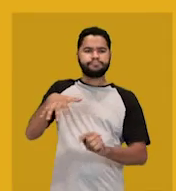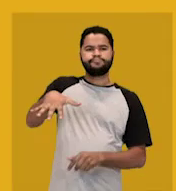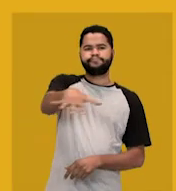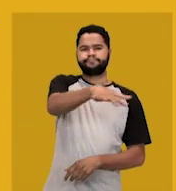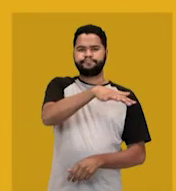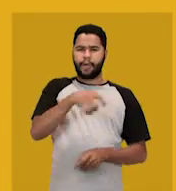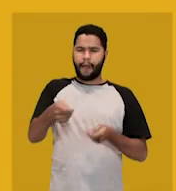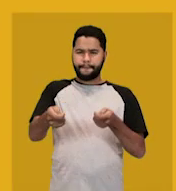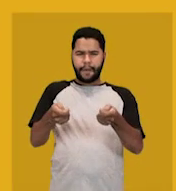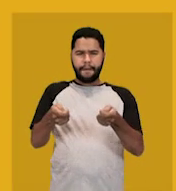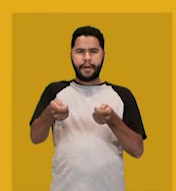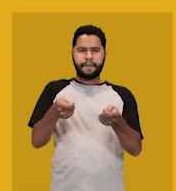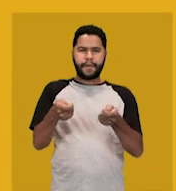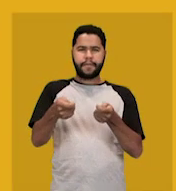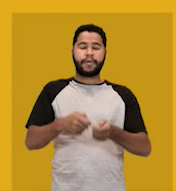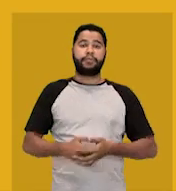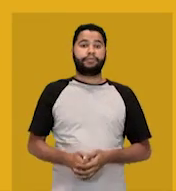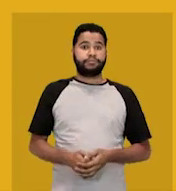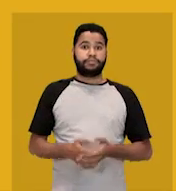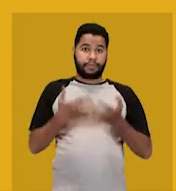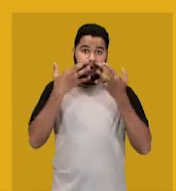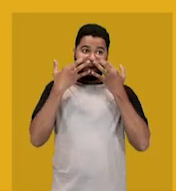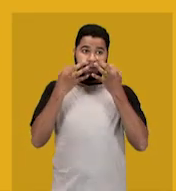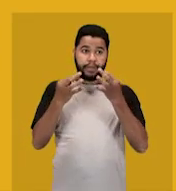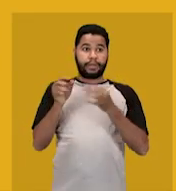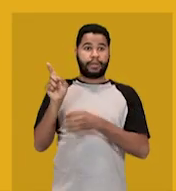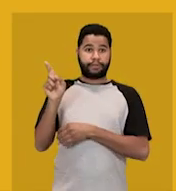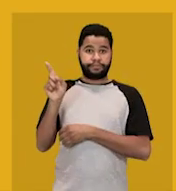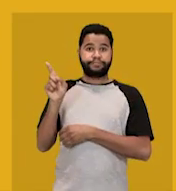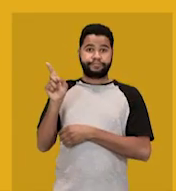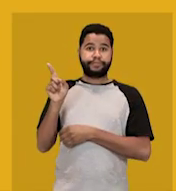sociedade. Vamos atentar muito a esse detalhe.